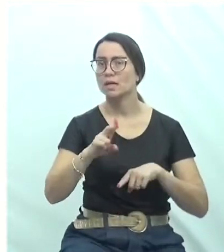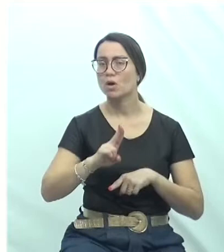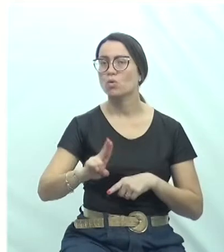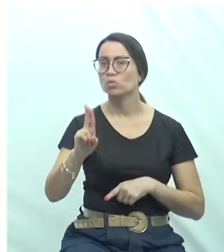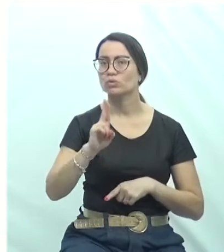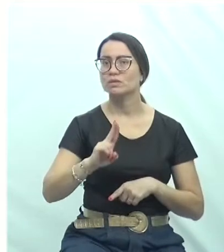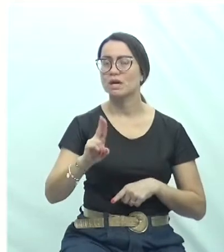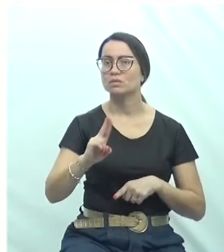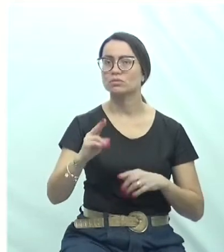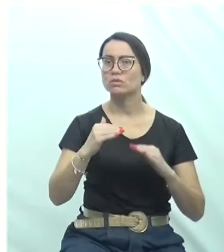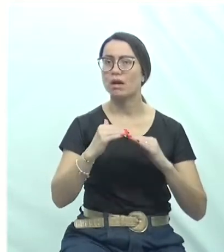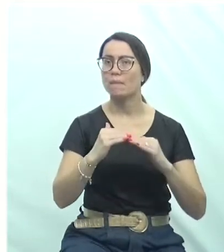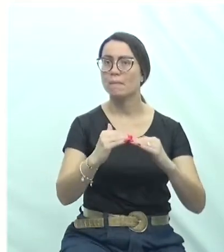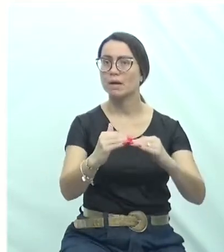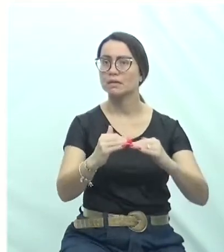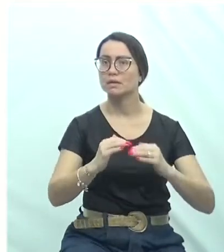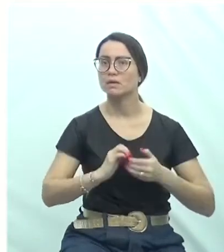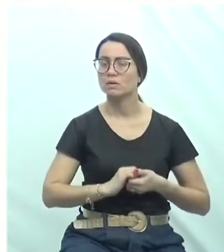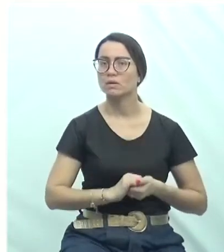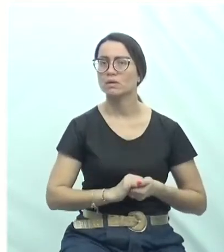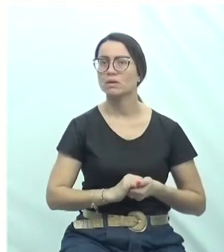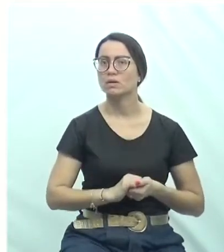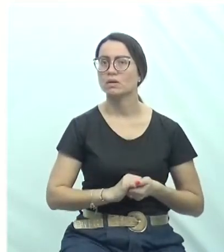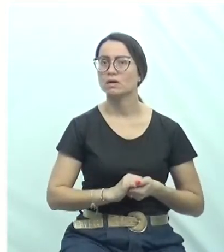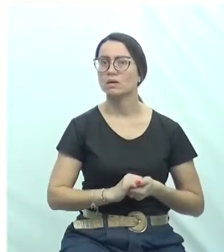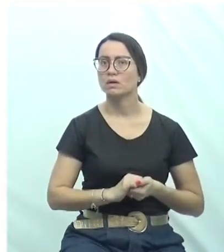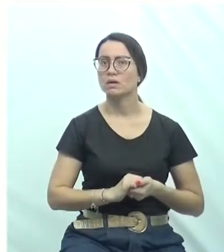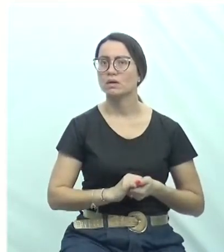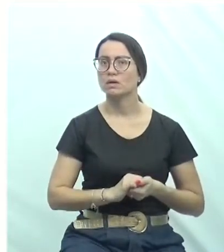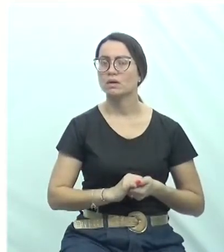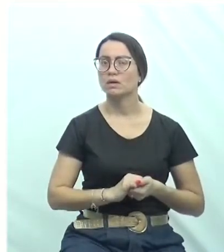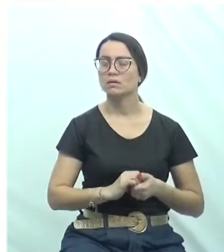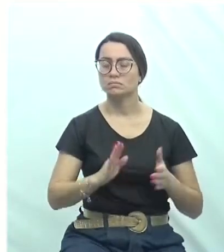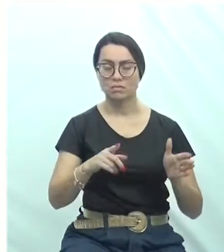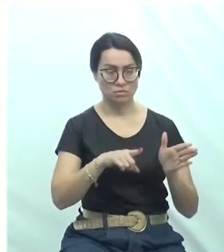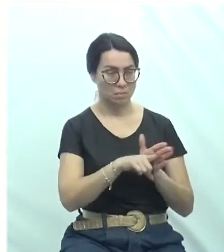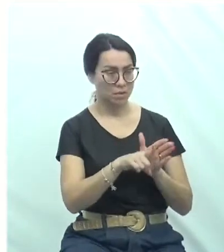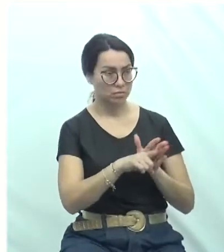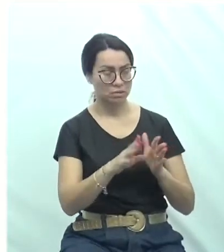todos padronizados, sim, né? Não utilizamos. Tá, não, eu só fiz a pergunta. Não,